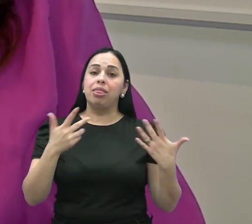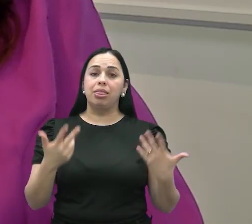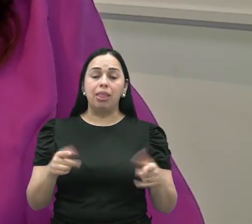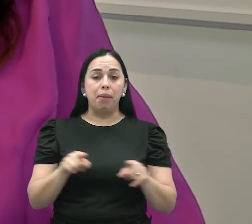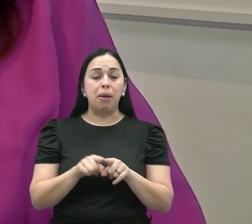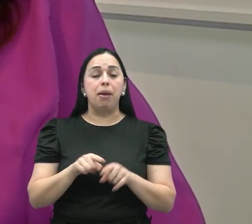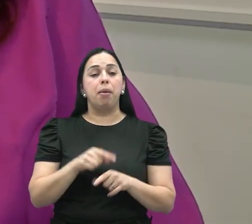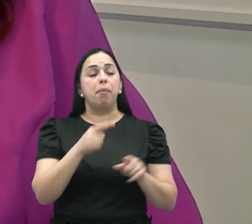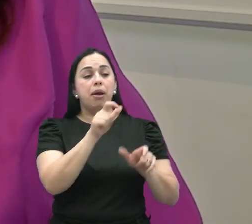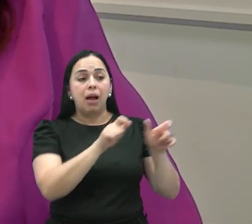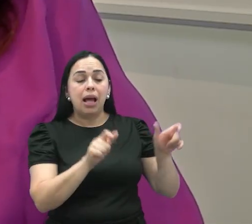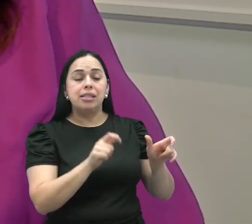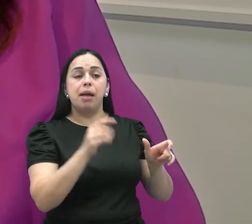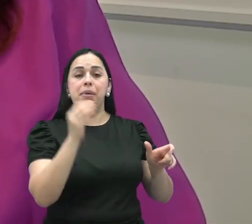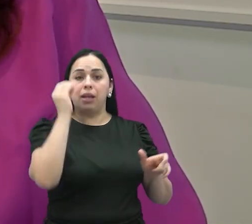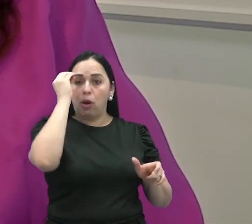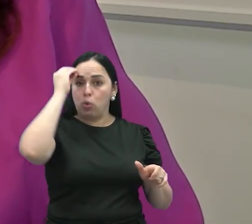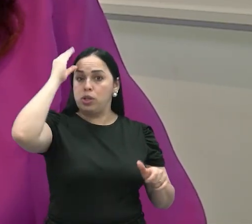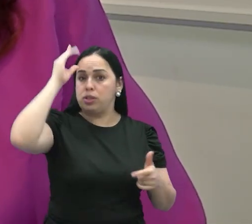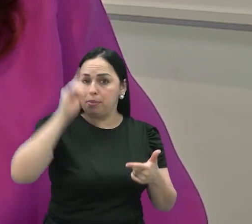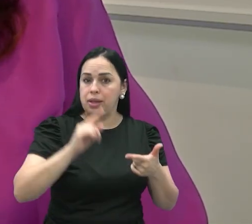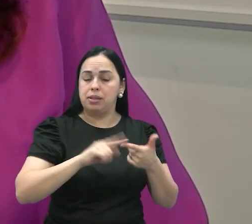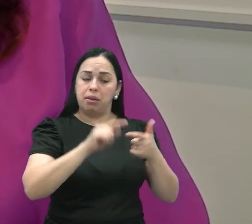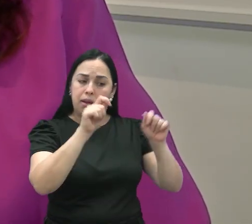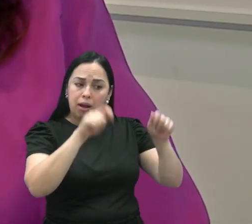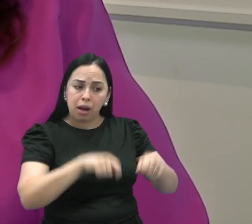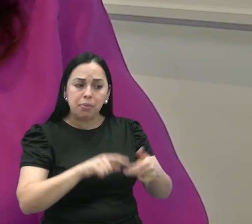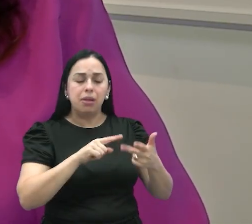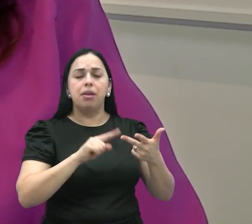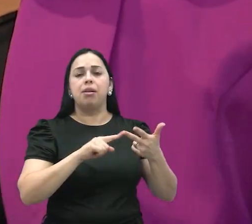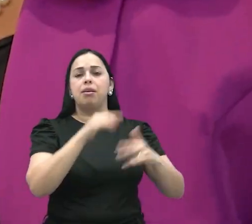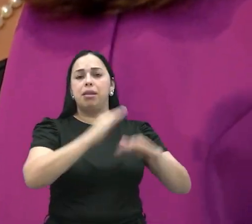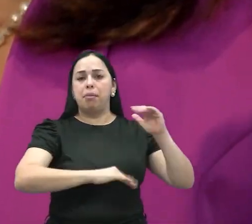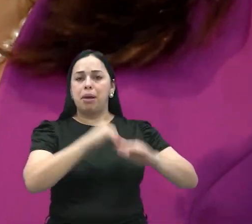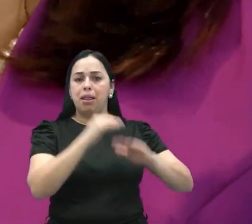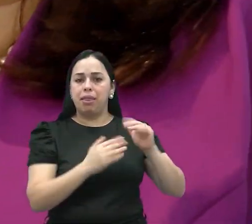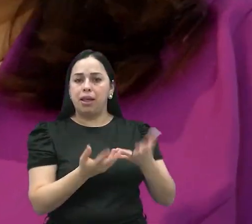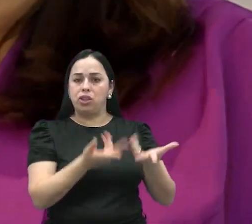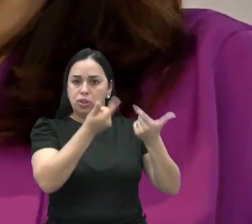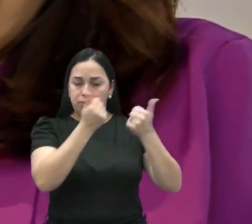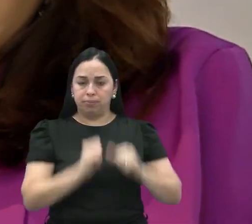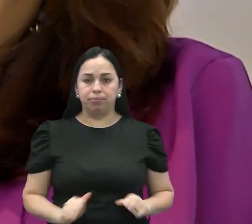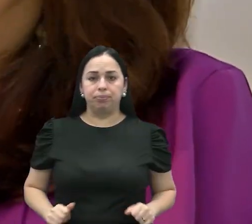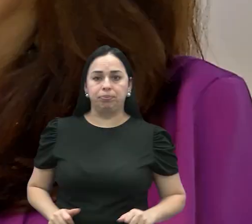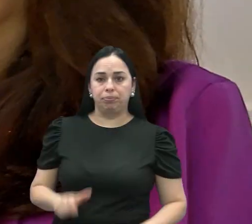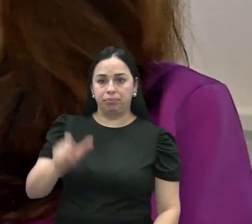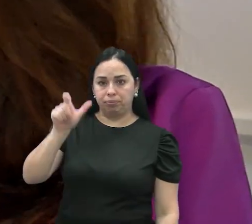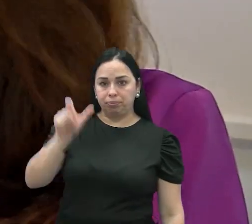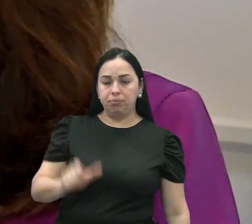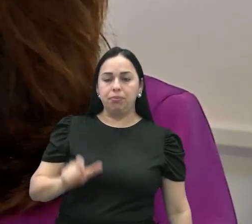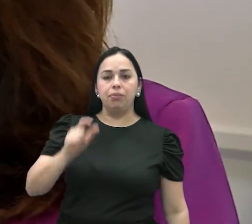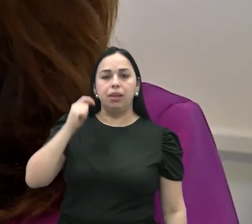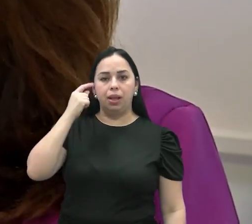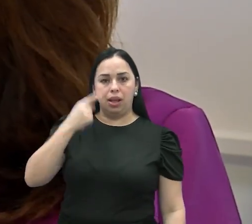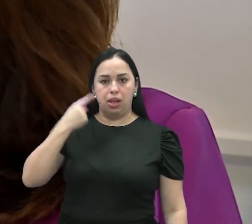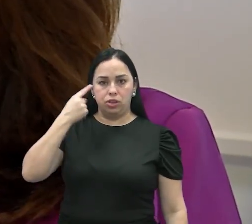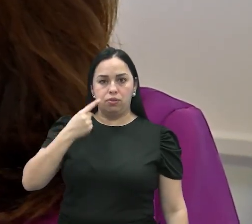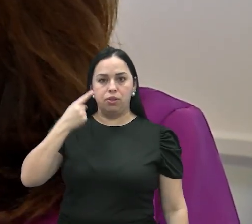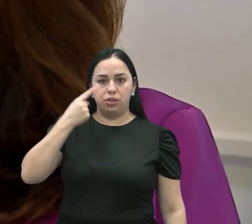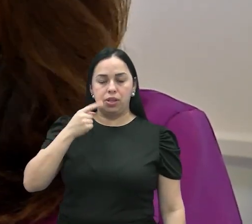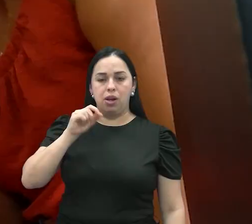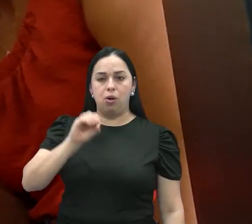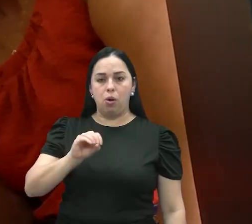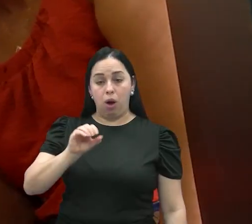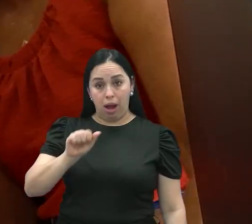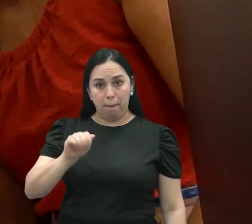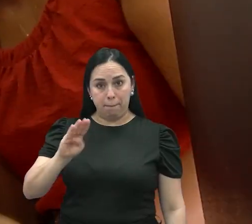conhecimento técnico, a capacidade, a competência e as habilidades das mulheres. De acordo com essa advogada da Comissão da Mulher da